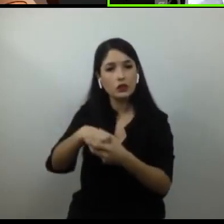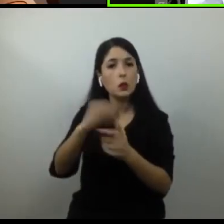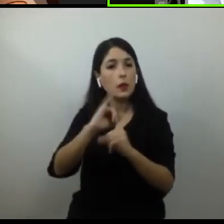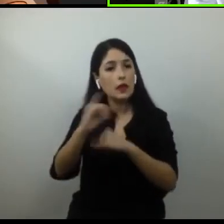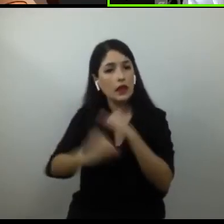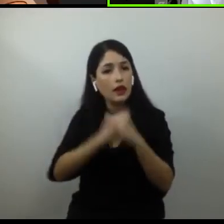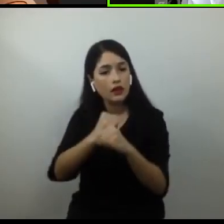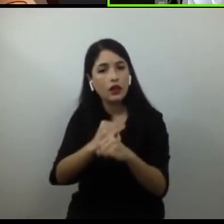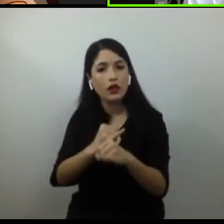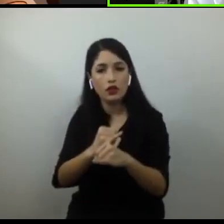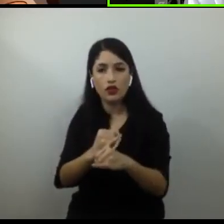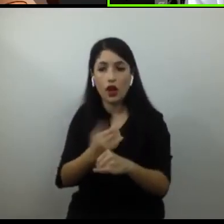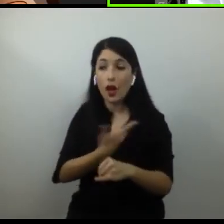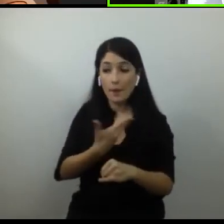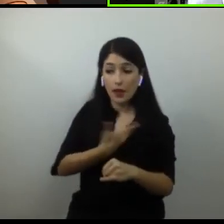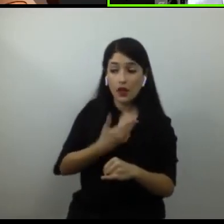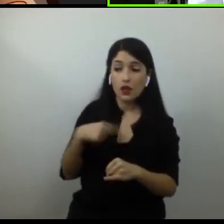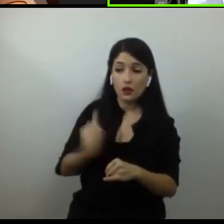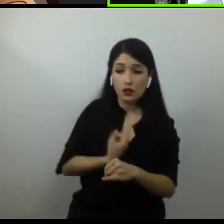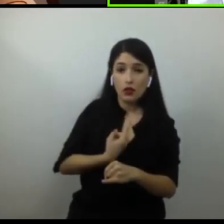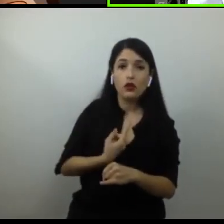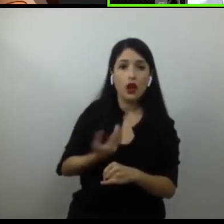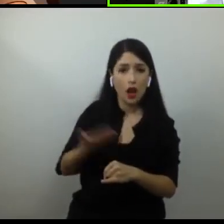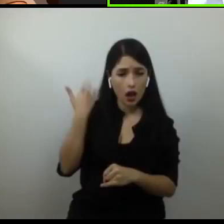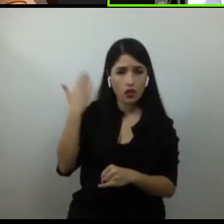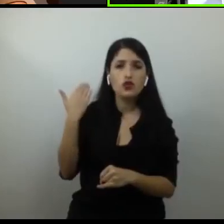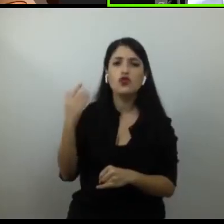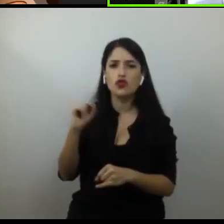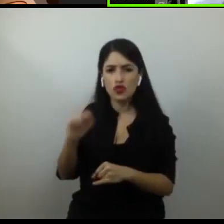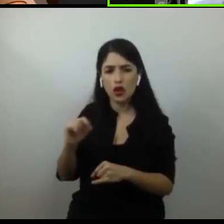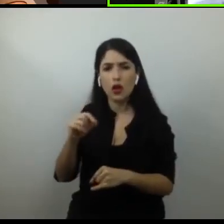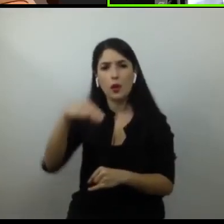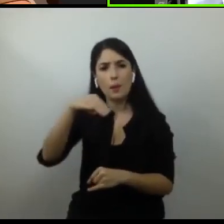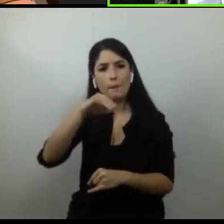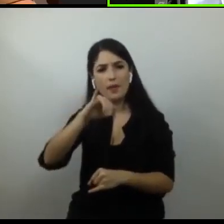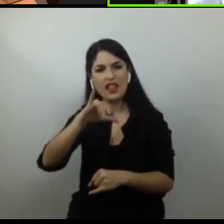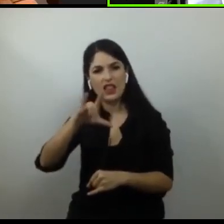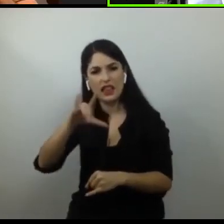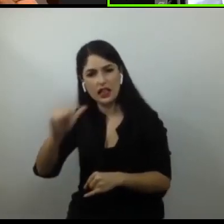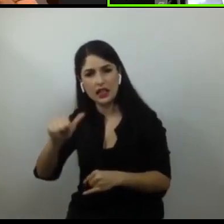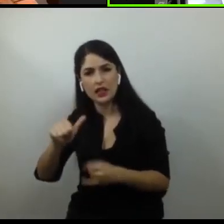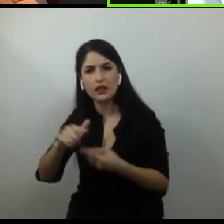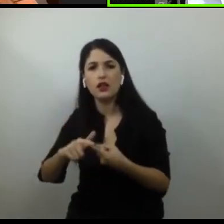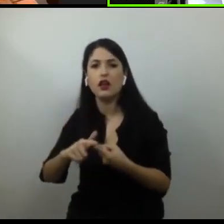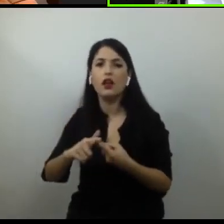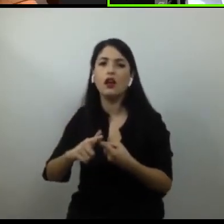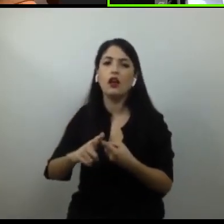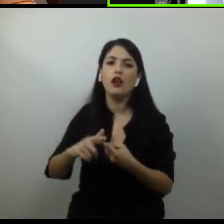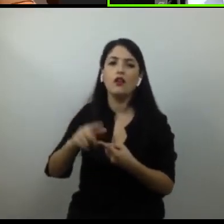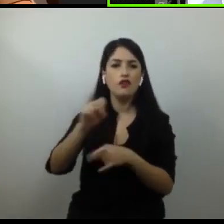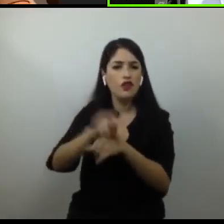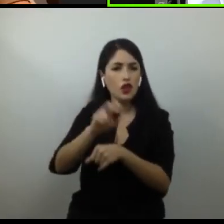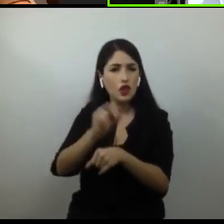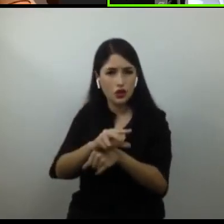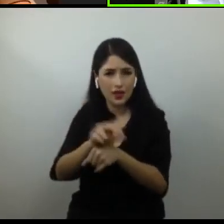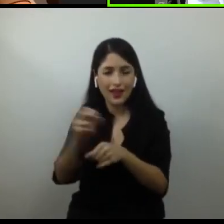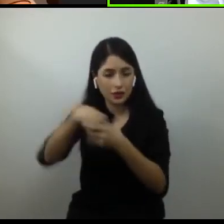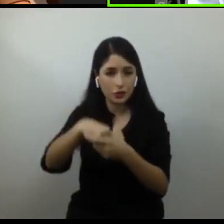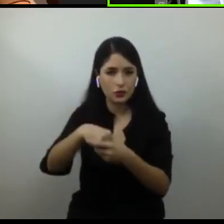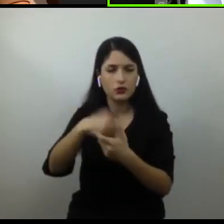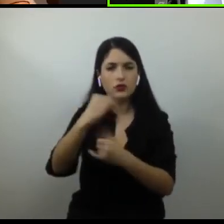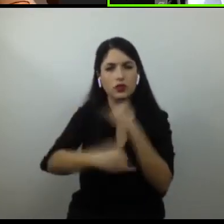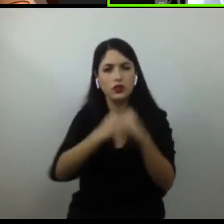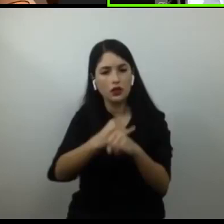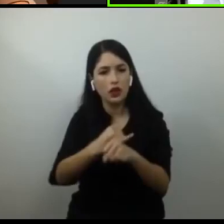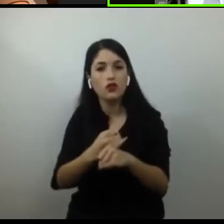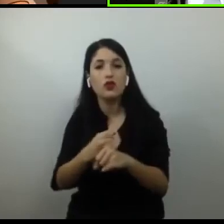para que nós, que já havíamos adotado milícia virtual, milícia digital, porque isso sim, não é